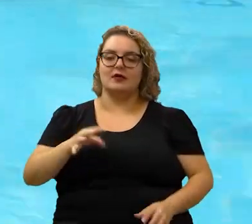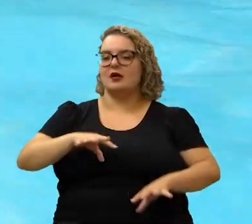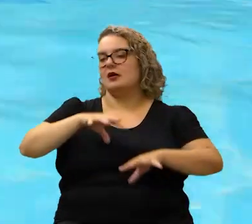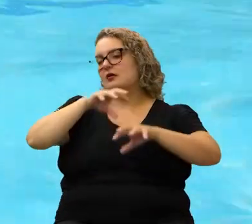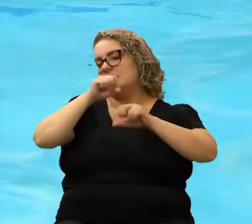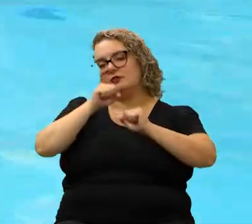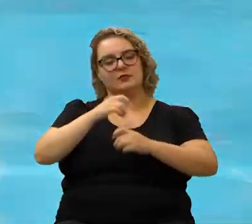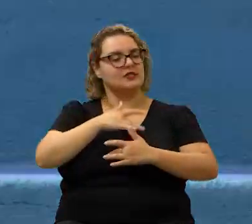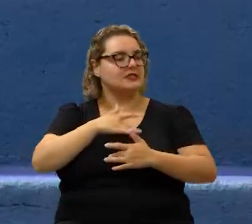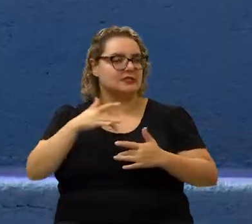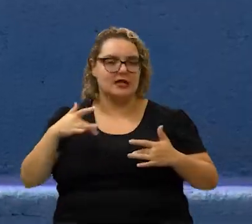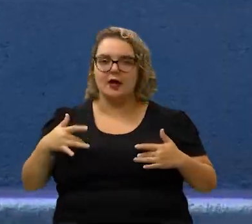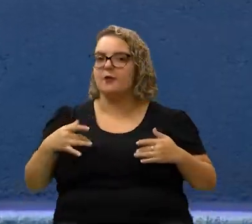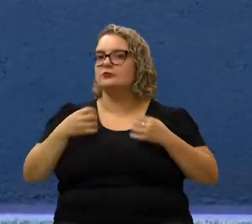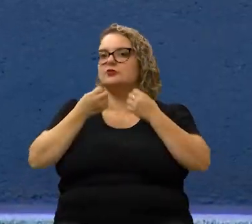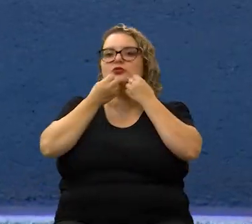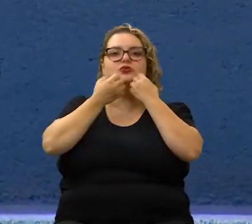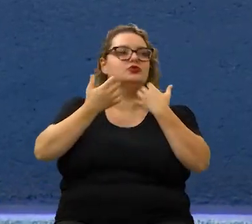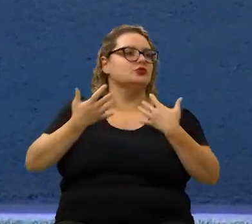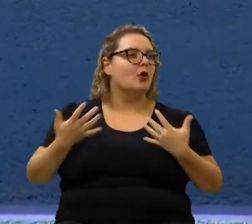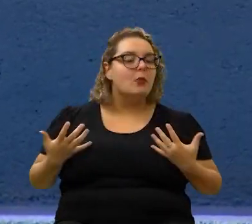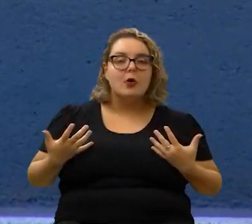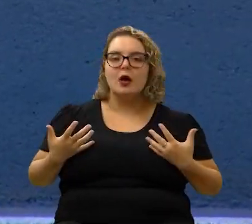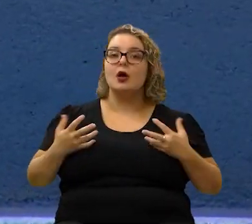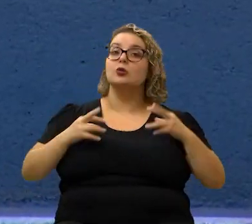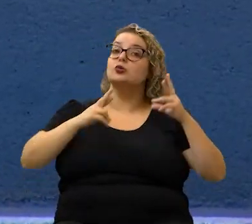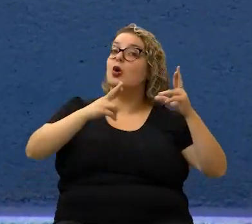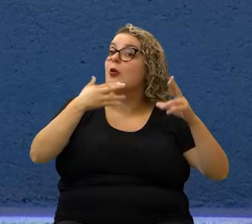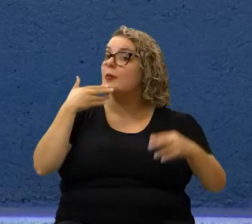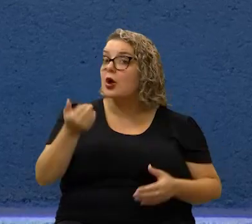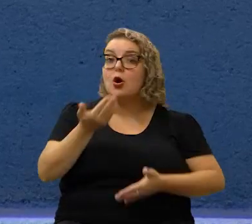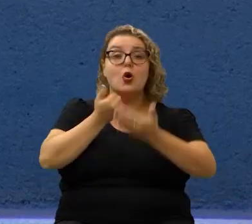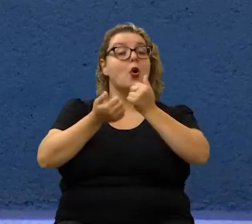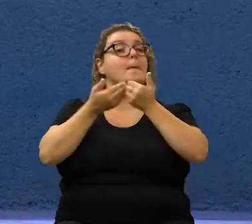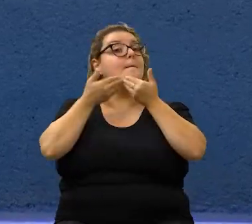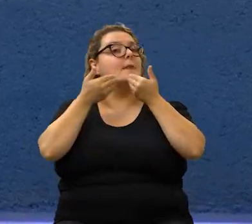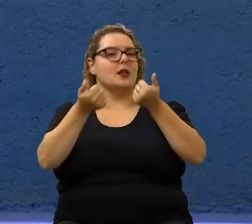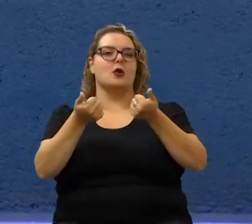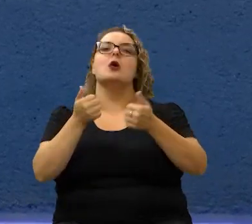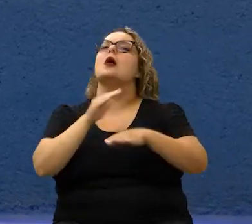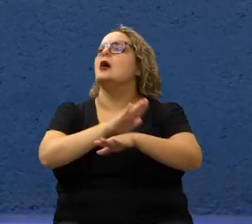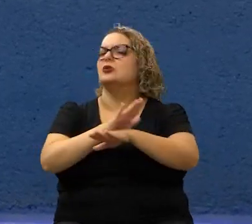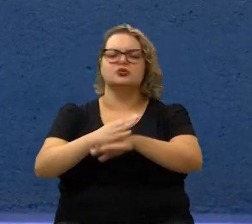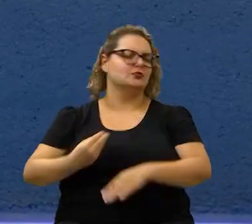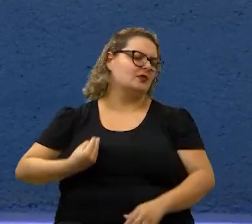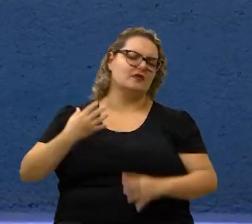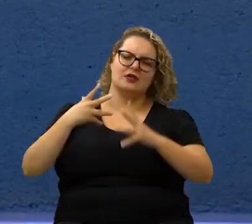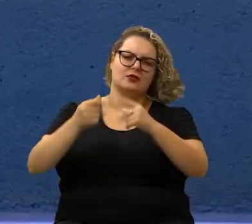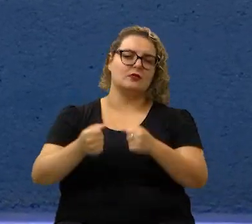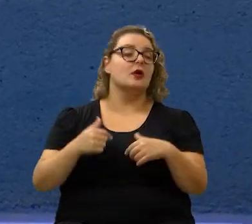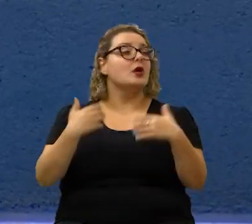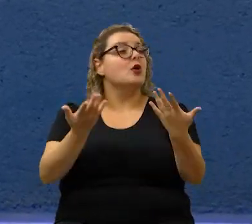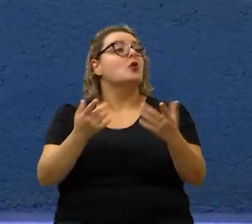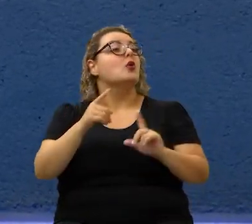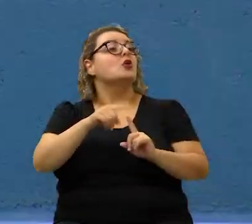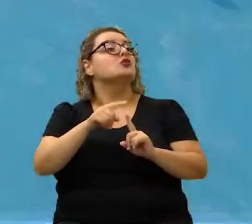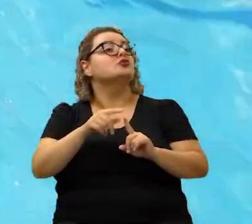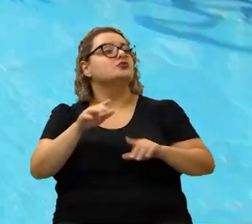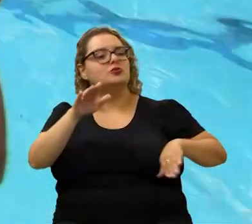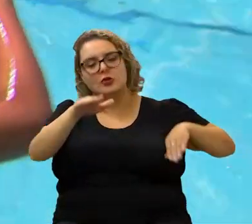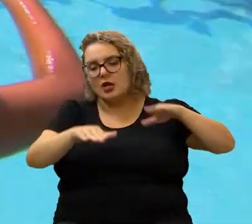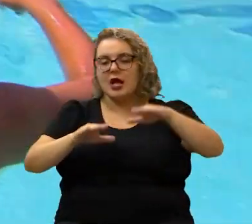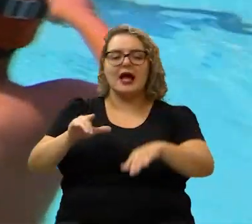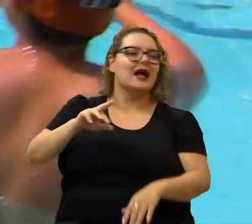E aí questões respiratórias, saúde, bem-estar, dorme melhor, come melhor. Isso ajuda para a vida inteira. Bom,